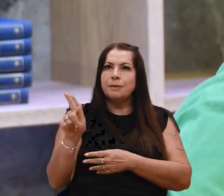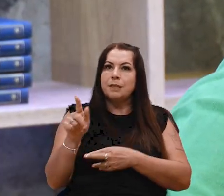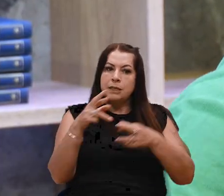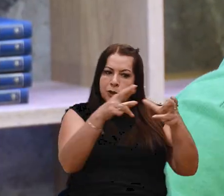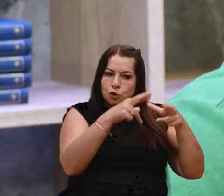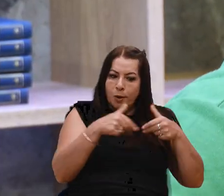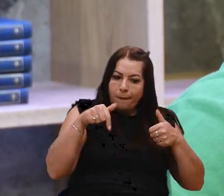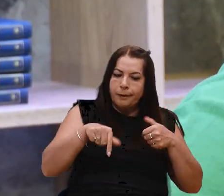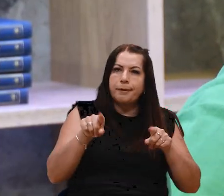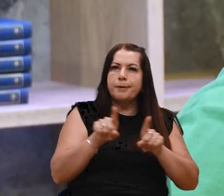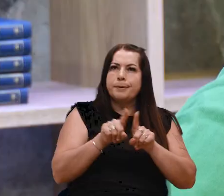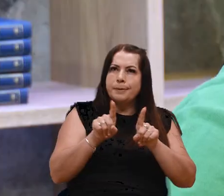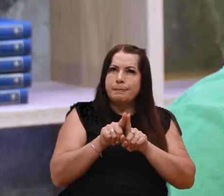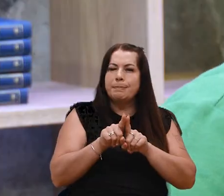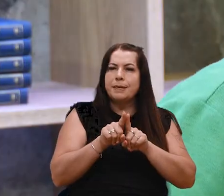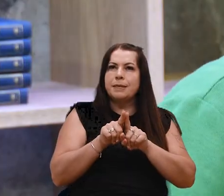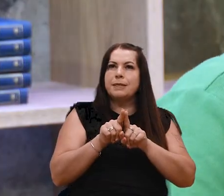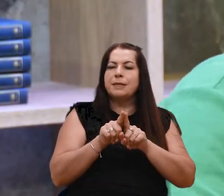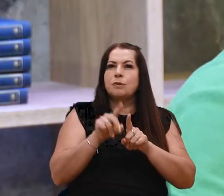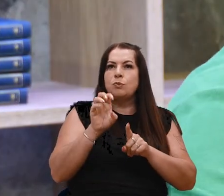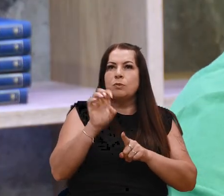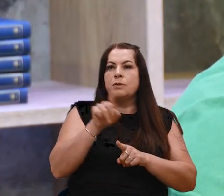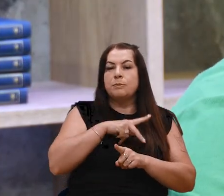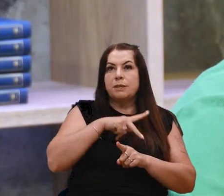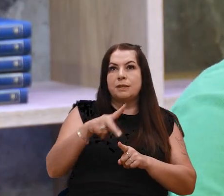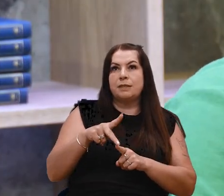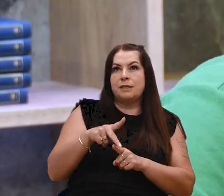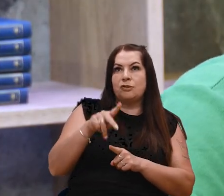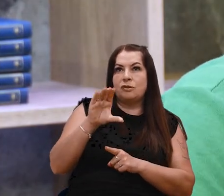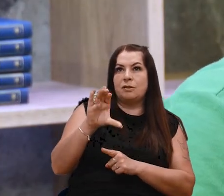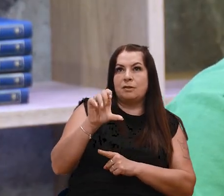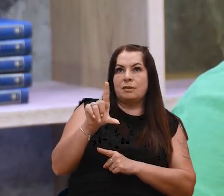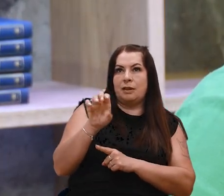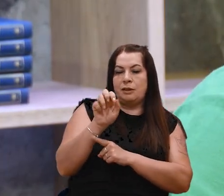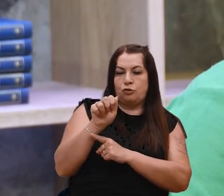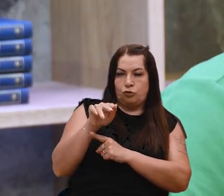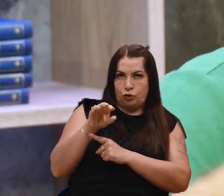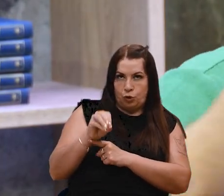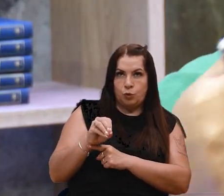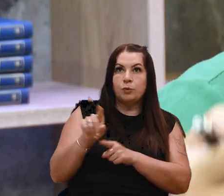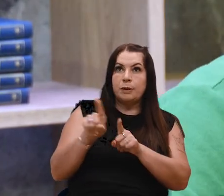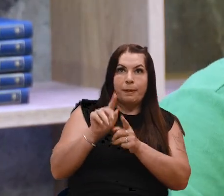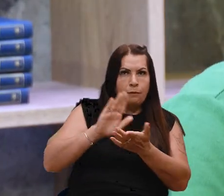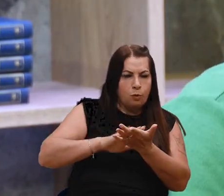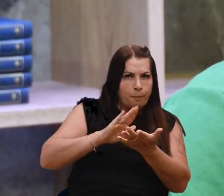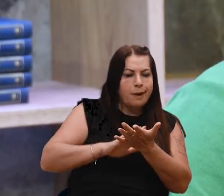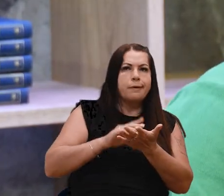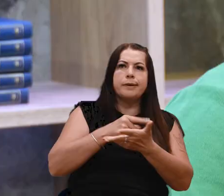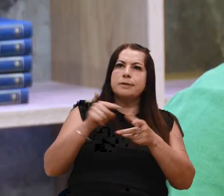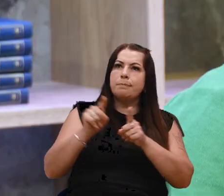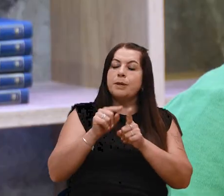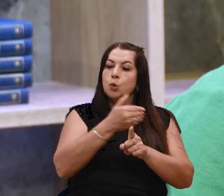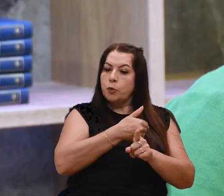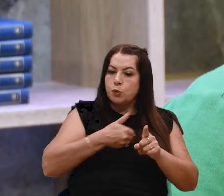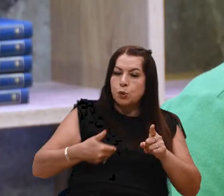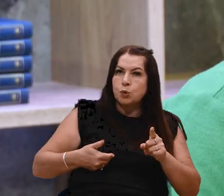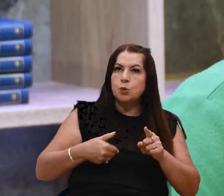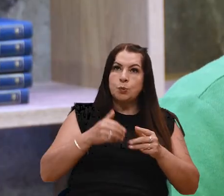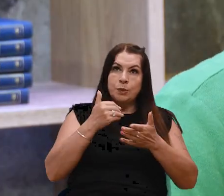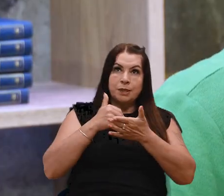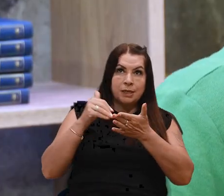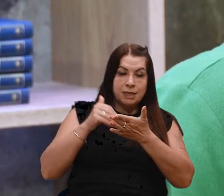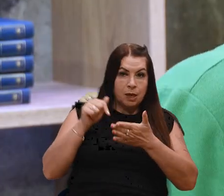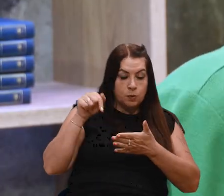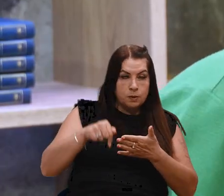também. Eu sei que o ex-presidente Celestino Louro foi enfático em cobranças quando veio o ministro, quando teve o próprio governador, os secretários